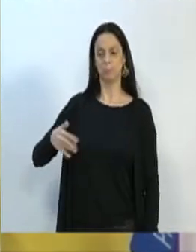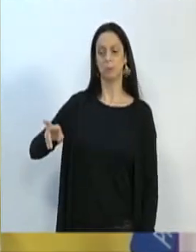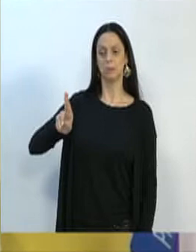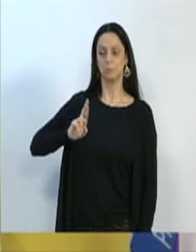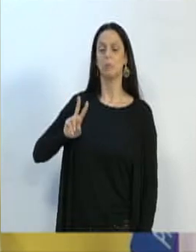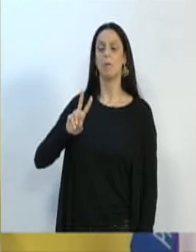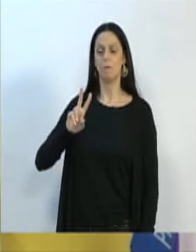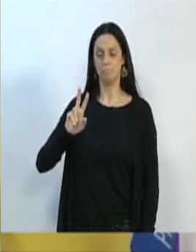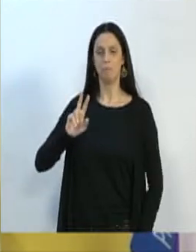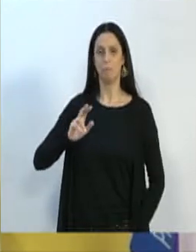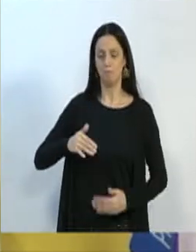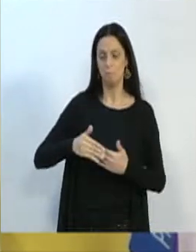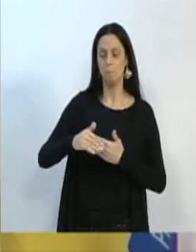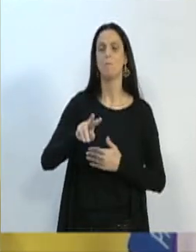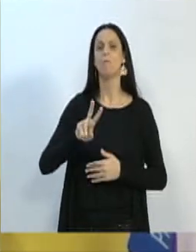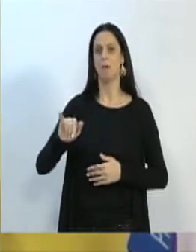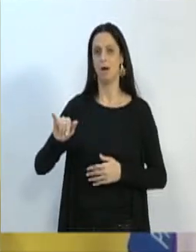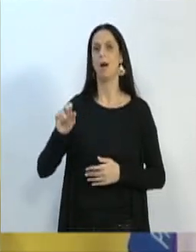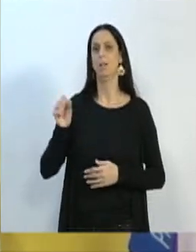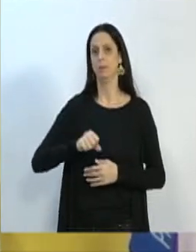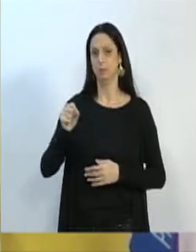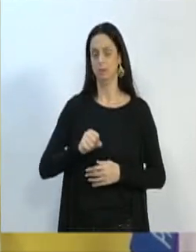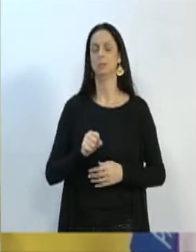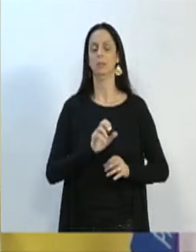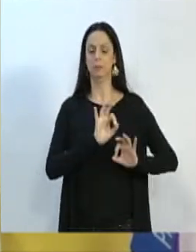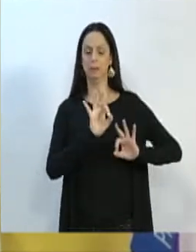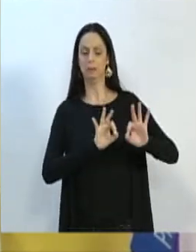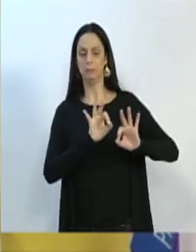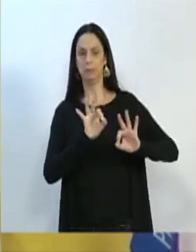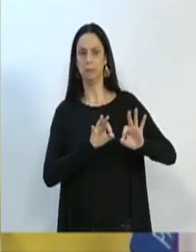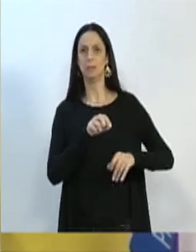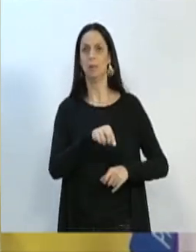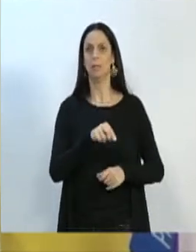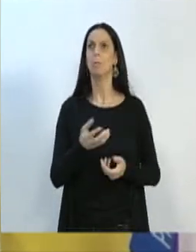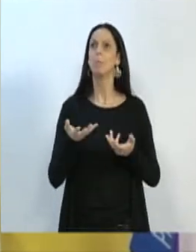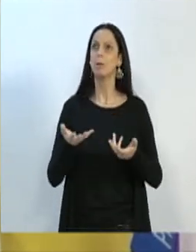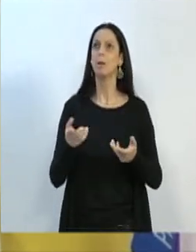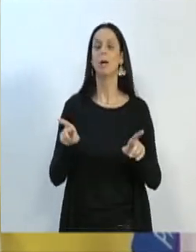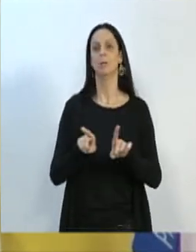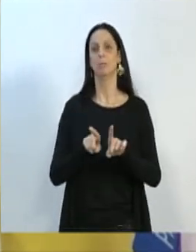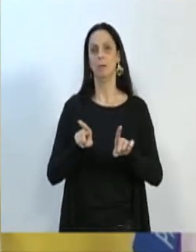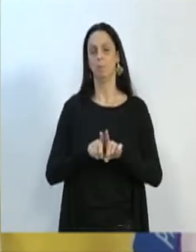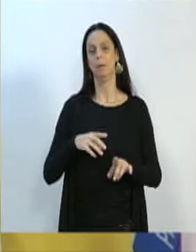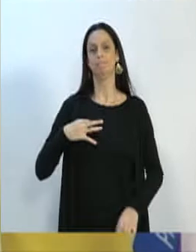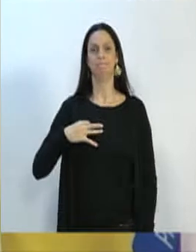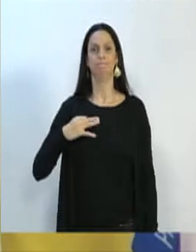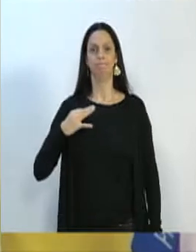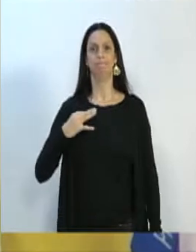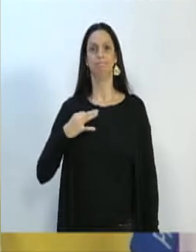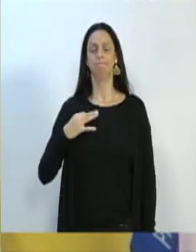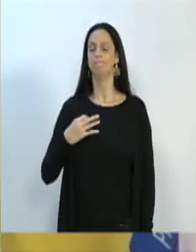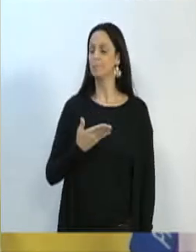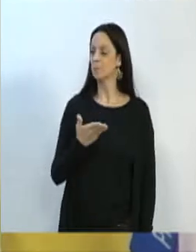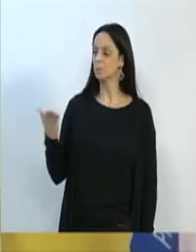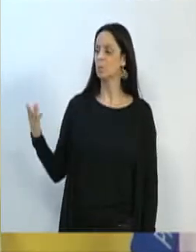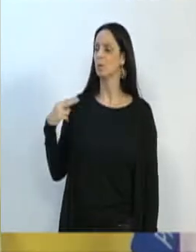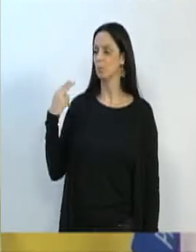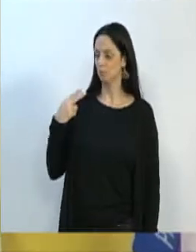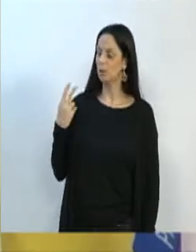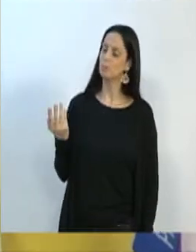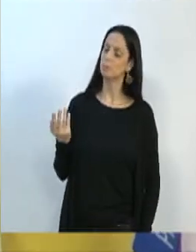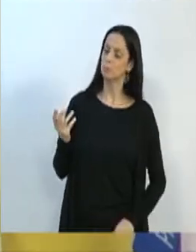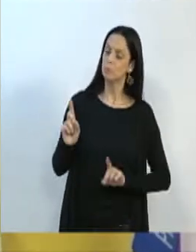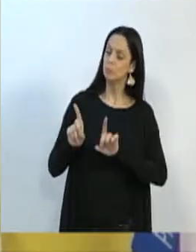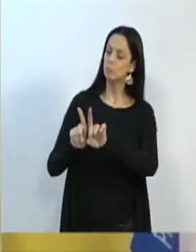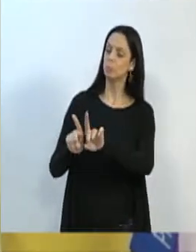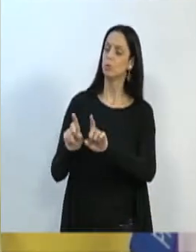já está sendo tomadas tomadas as providências E quero também me colocar à disposição de todos os vereadores no sentido de